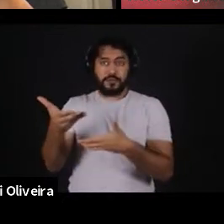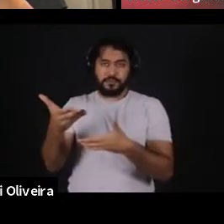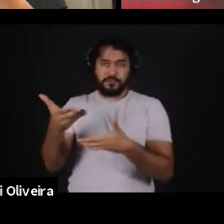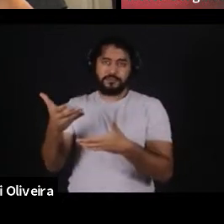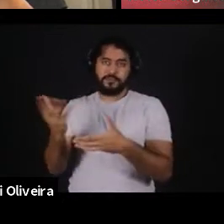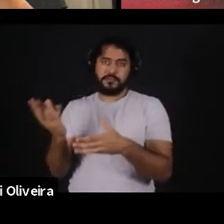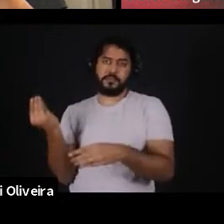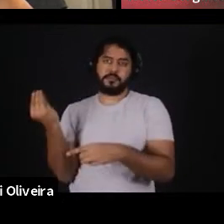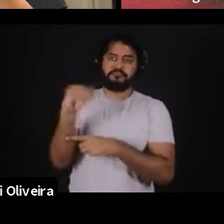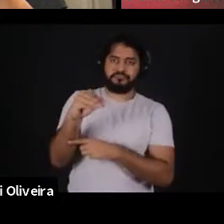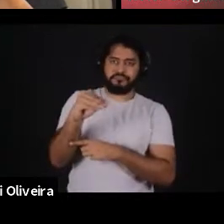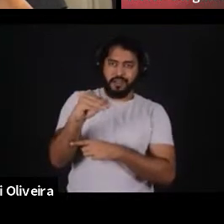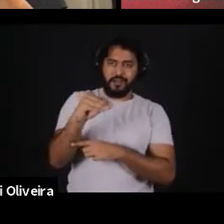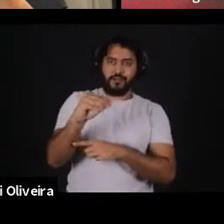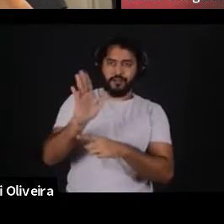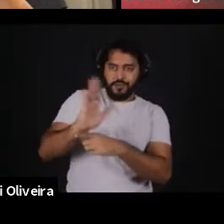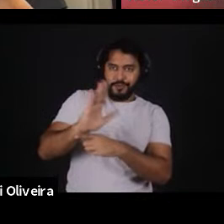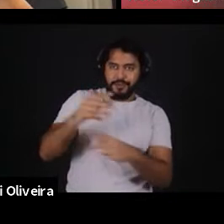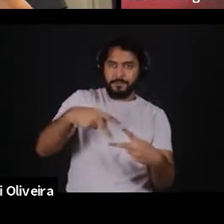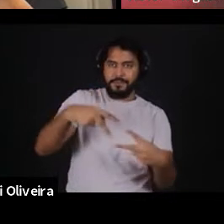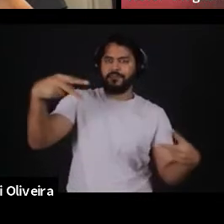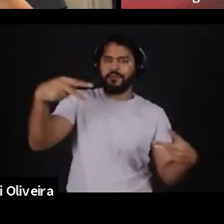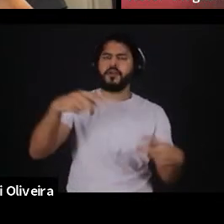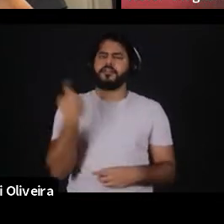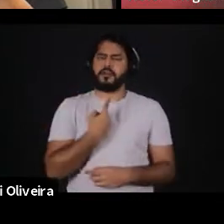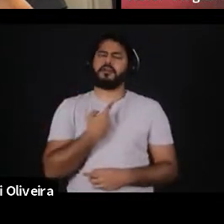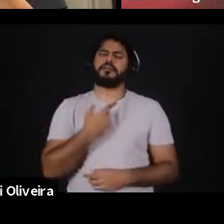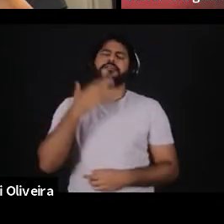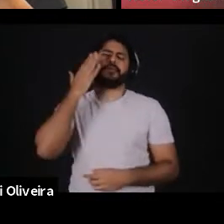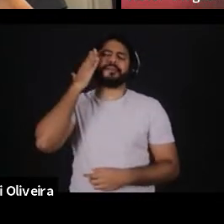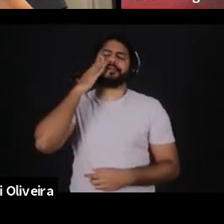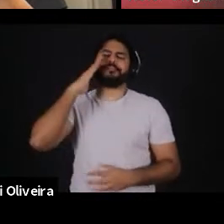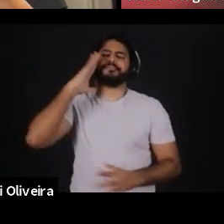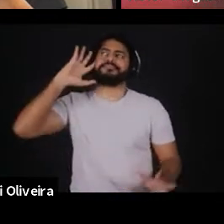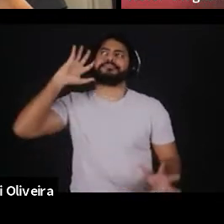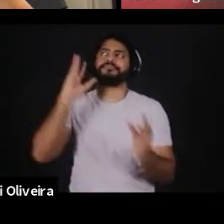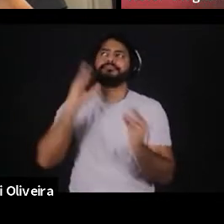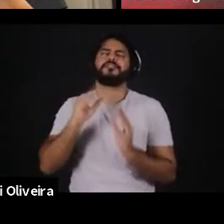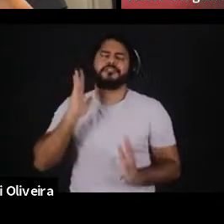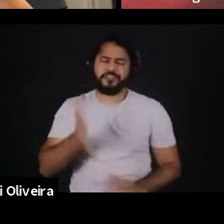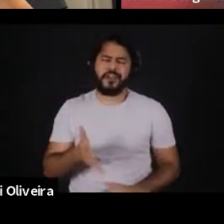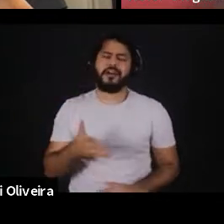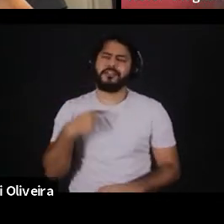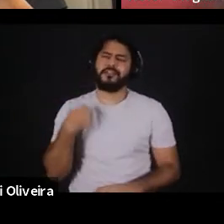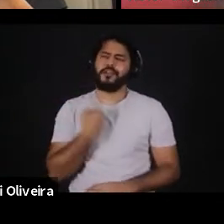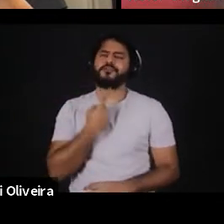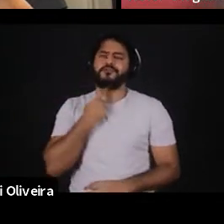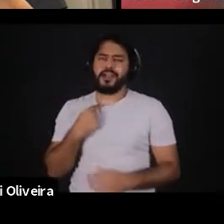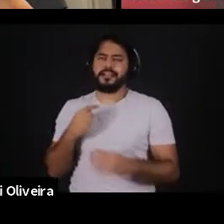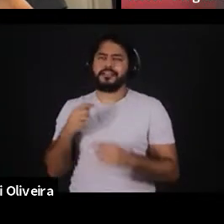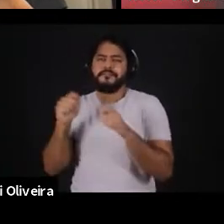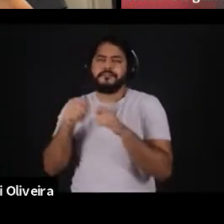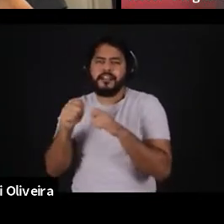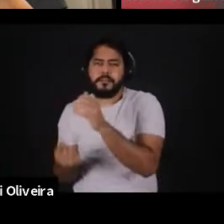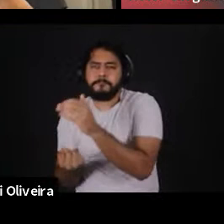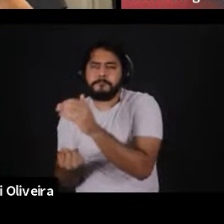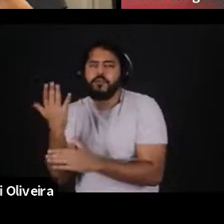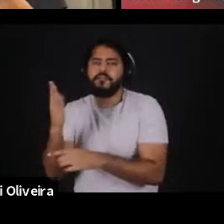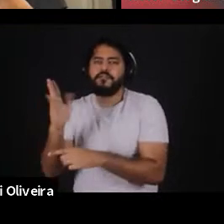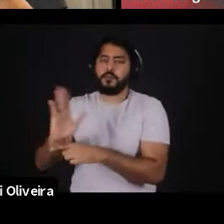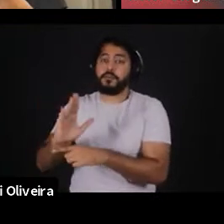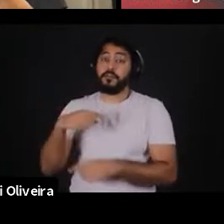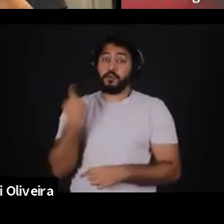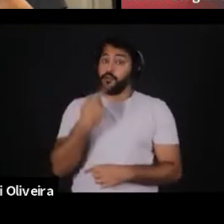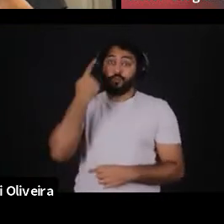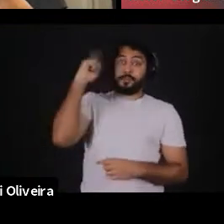Pivô Satellite, de cara a gente sabia que queria fazer um filme assim. Já havia era um desejo nosso. A gente não sabe muito bem o que era, como